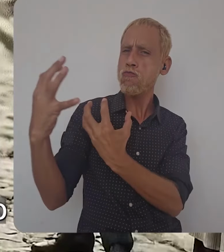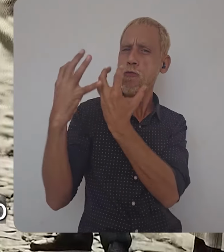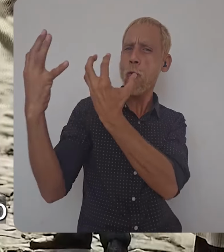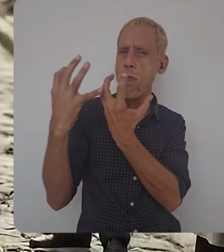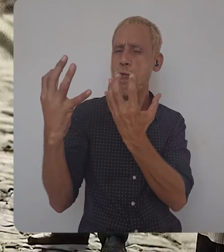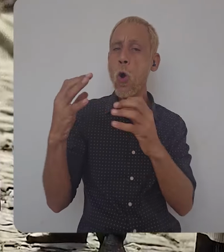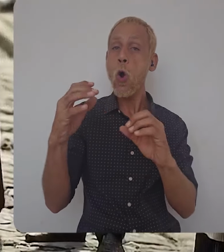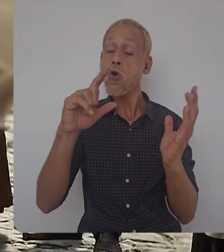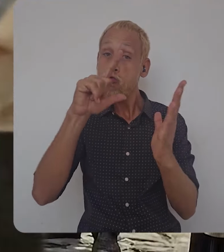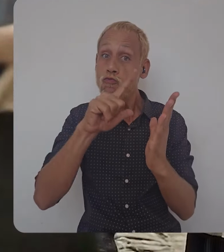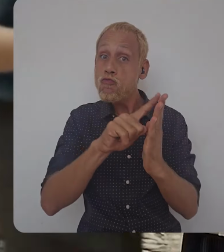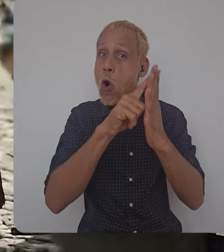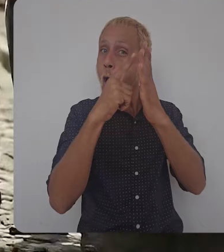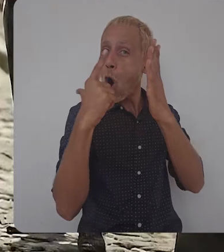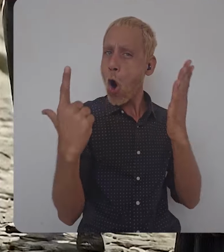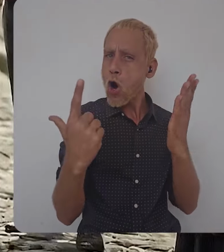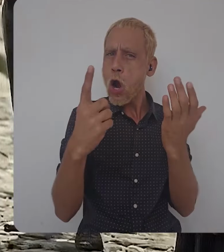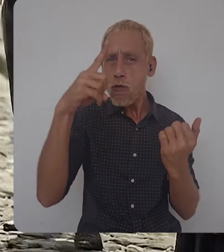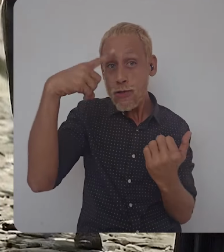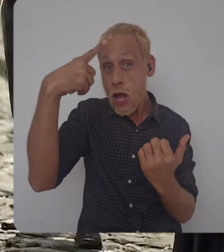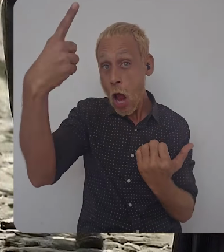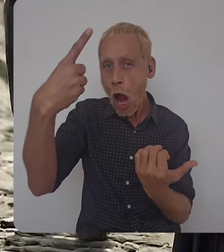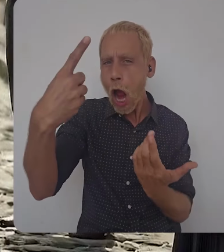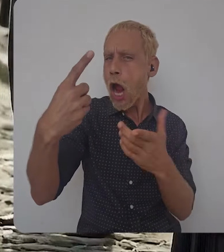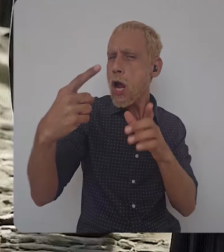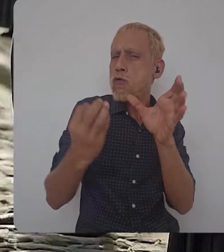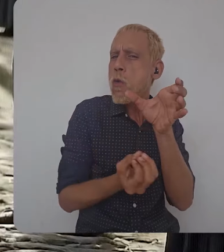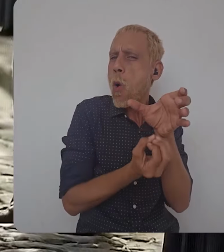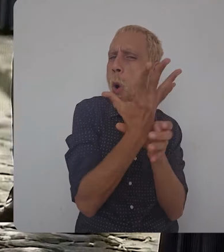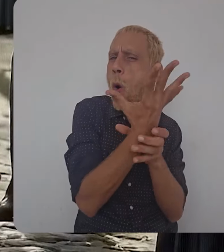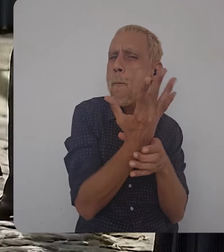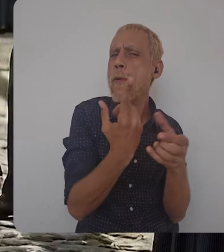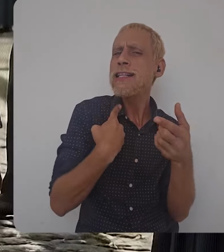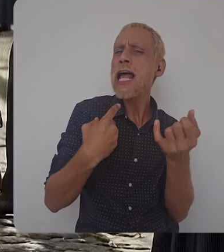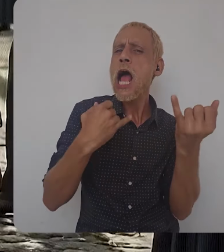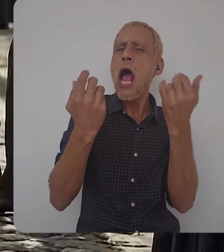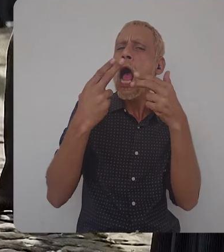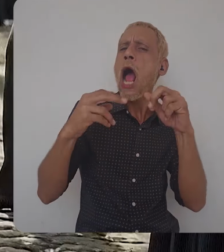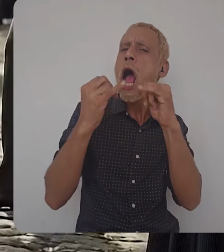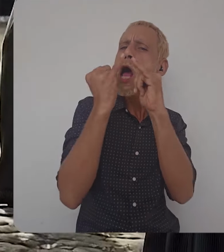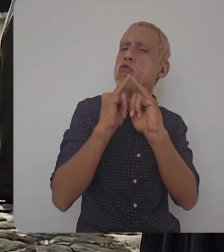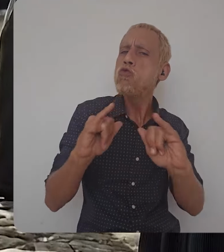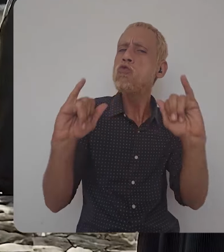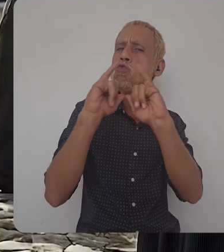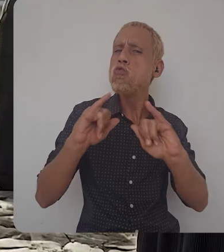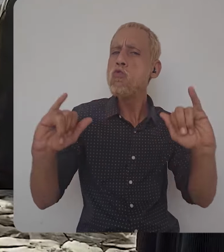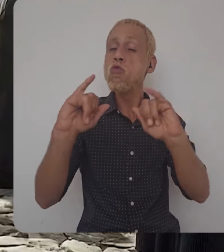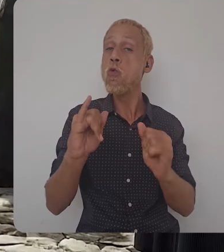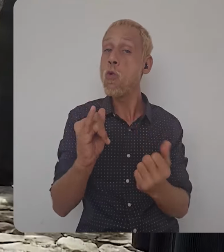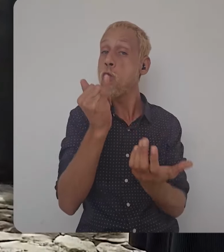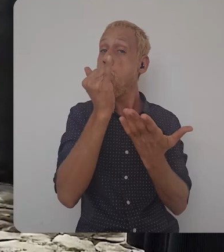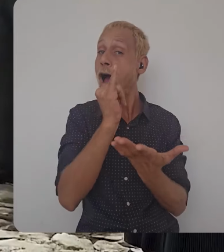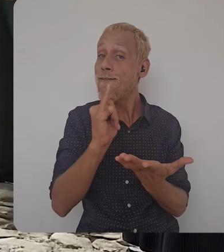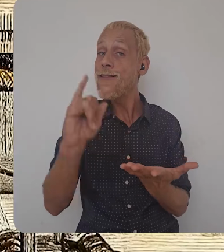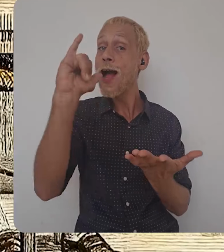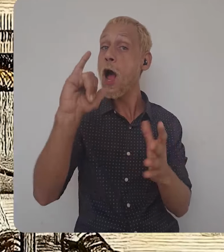de Pernambuco nasceu como um jornal de anúncios. No início, trazia comunicados oficiais, avisos